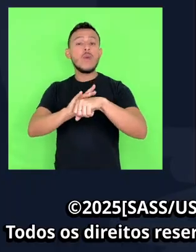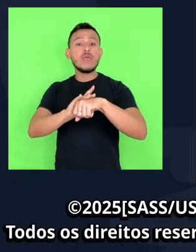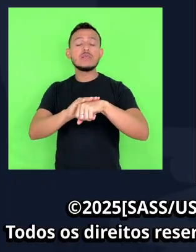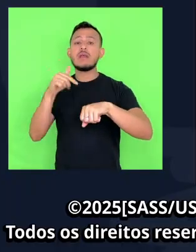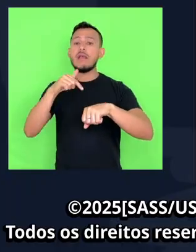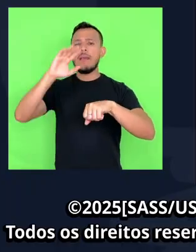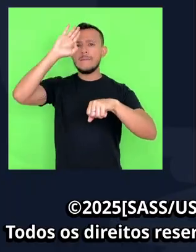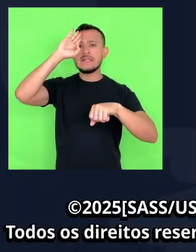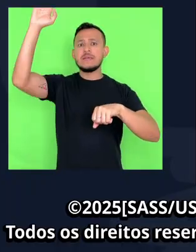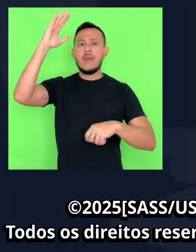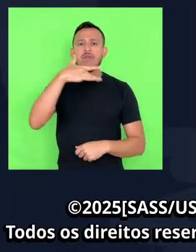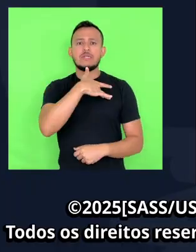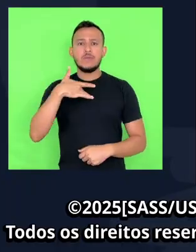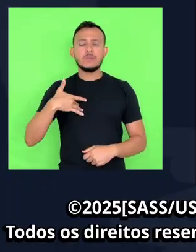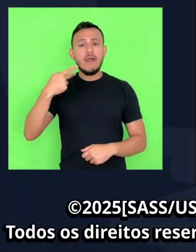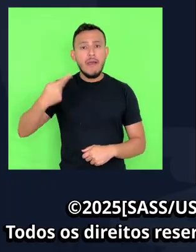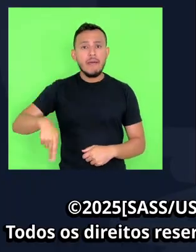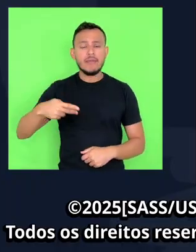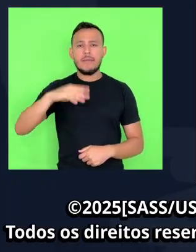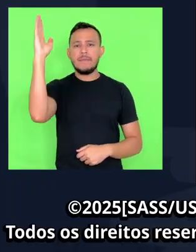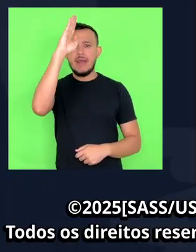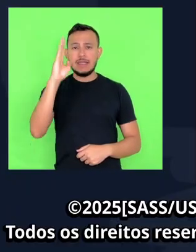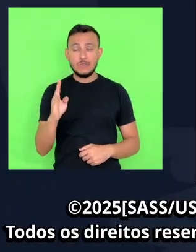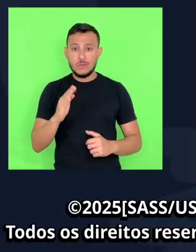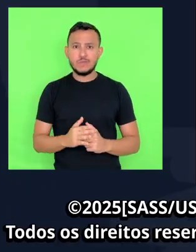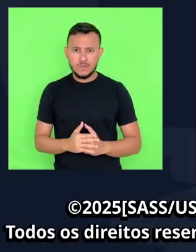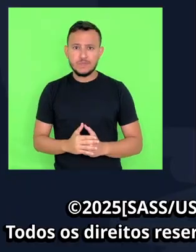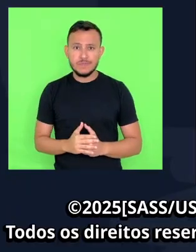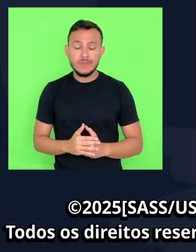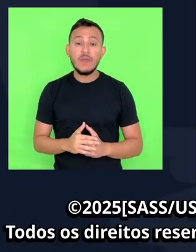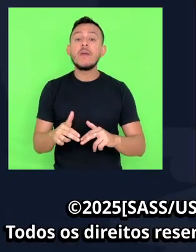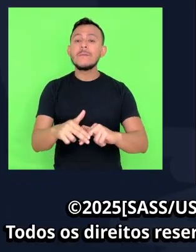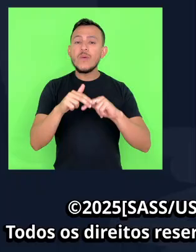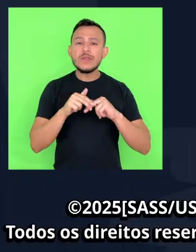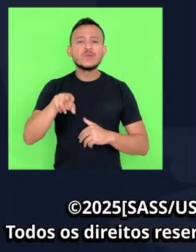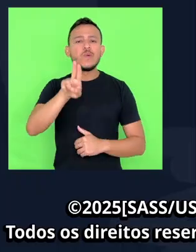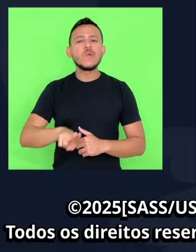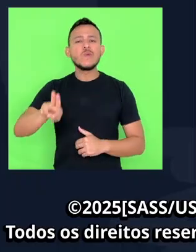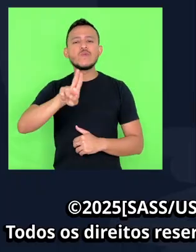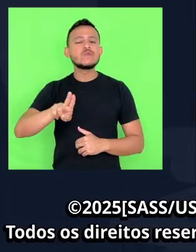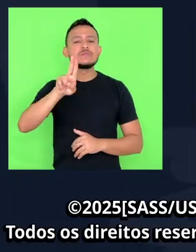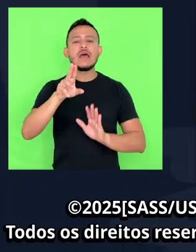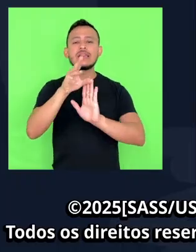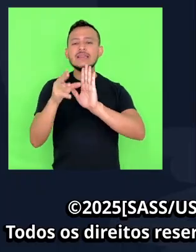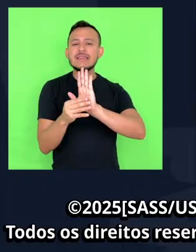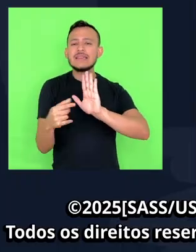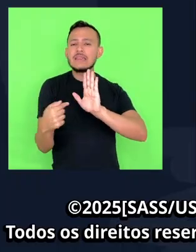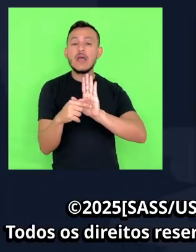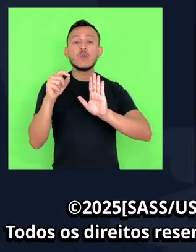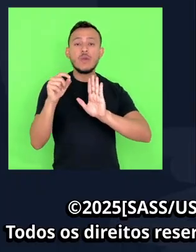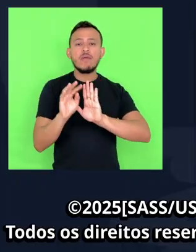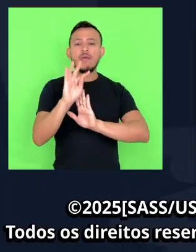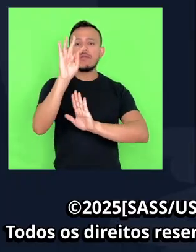de importância em saúde pública no Brasil. E para isso nós vamos usar os dados